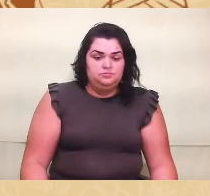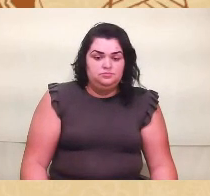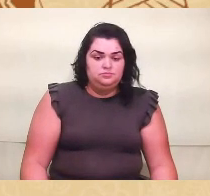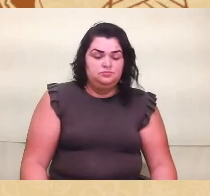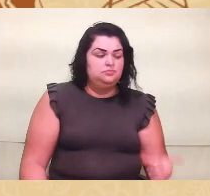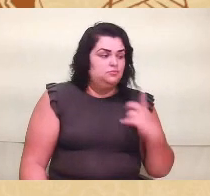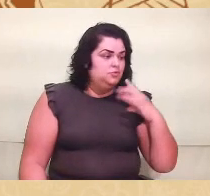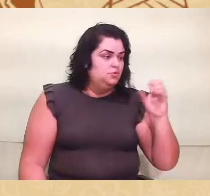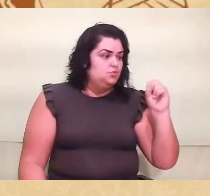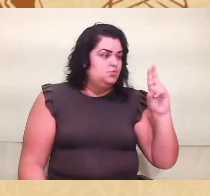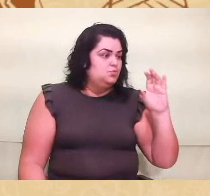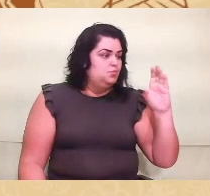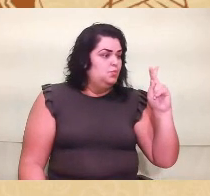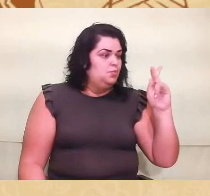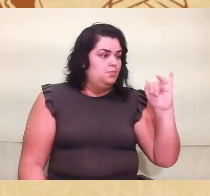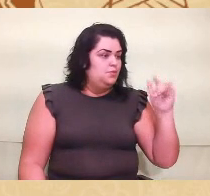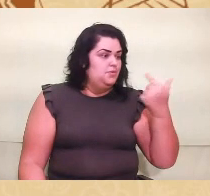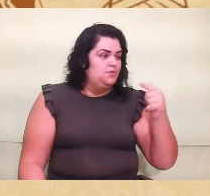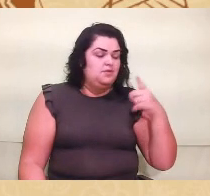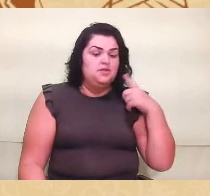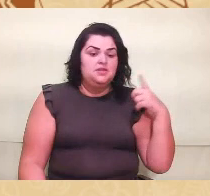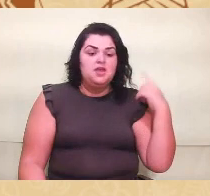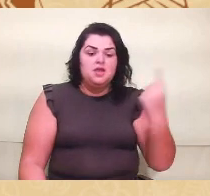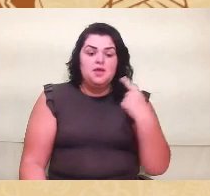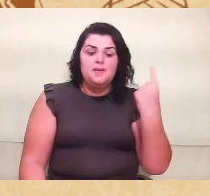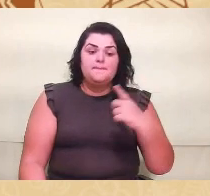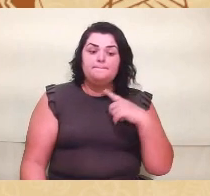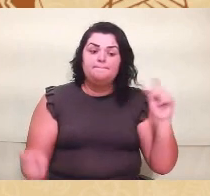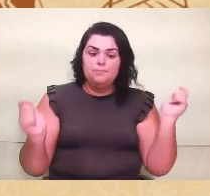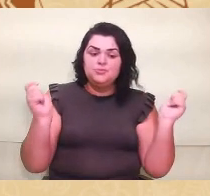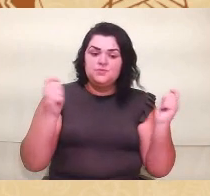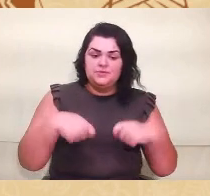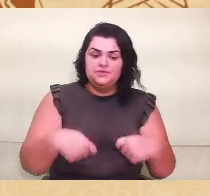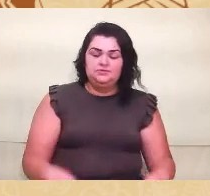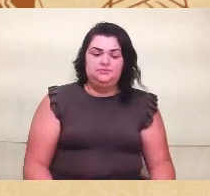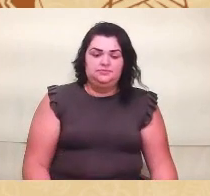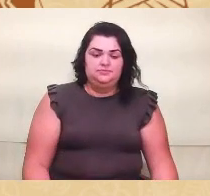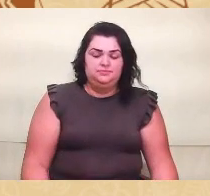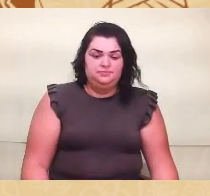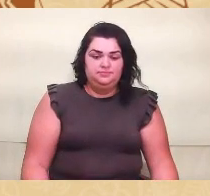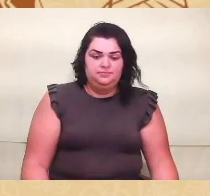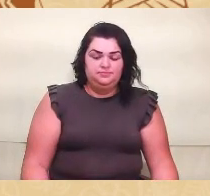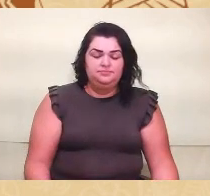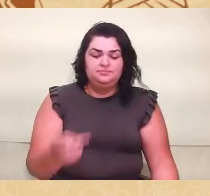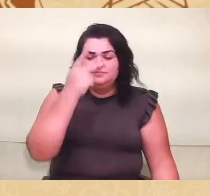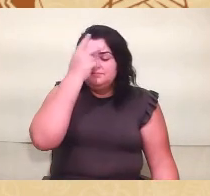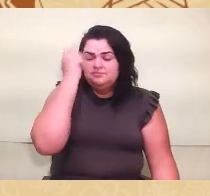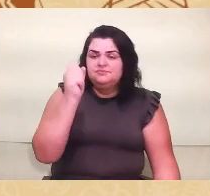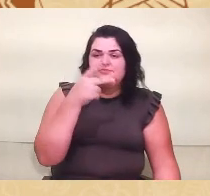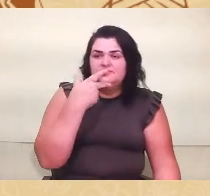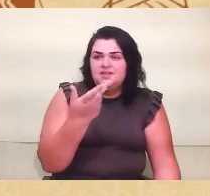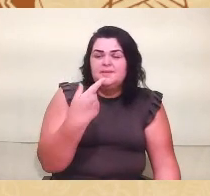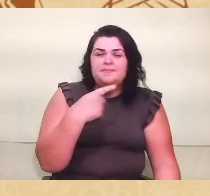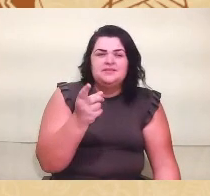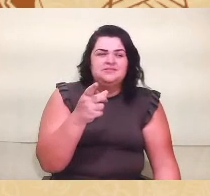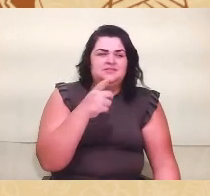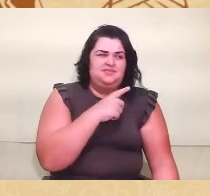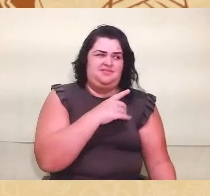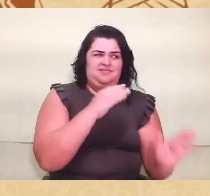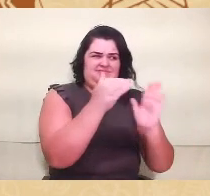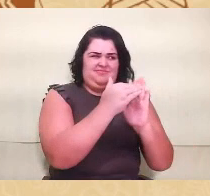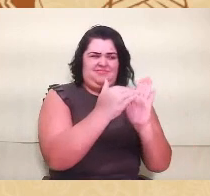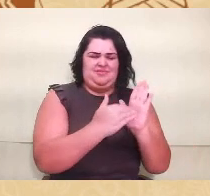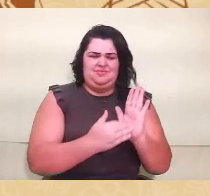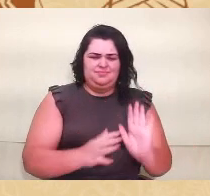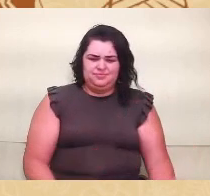utopias socialistas. Nós já somos uma outra possibilidade. Aí certas pessoas podem dizer, ah, mas isso é utópico, Cazé.